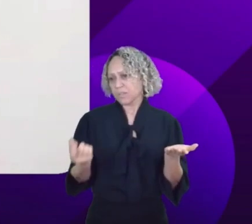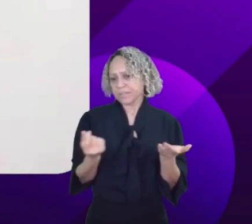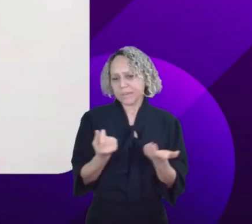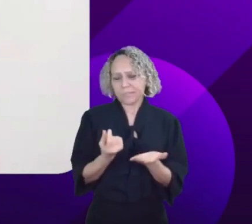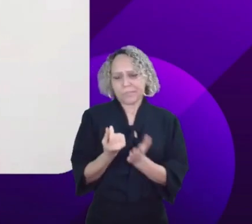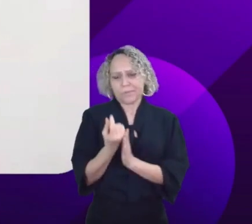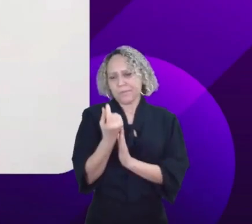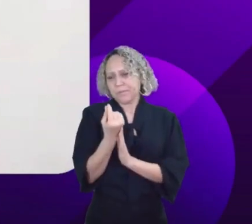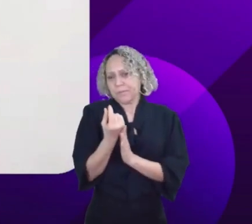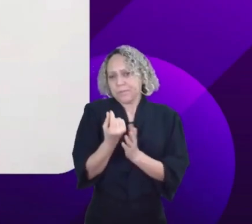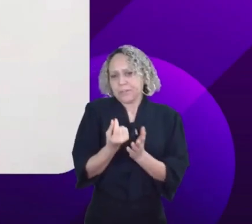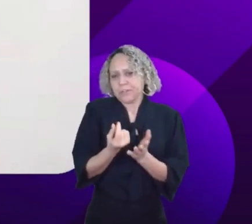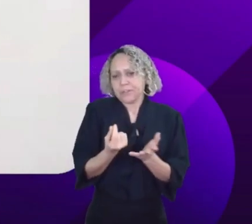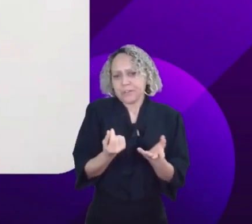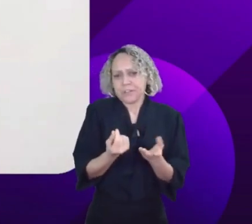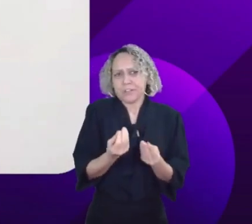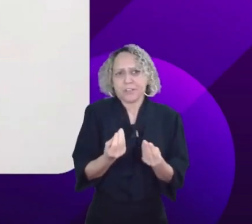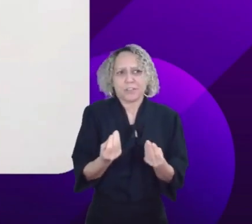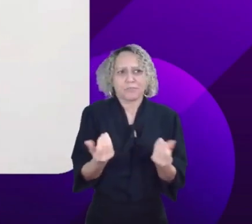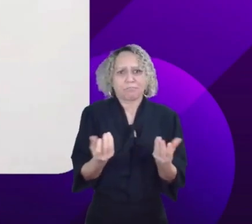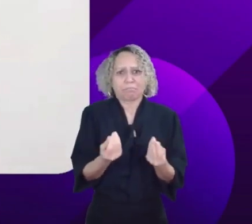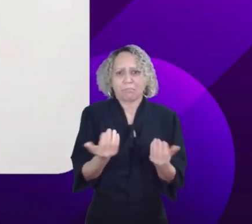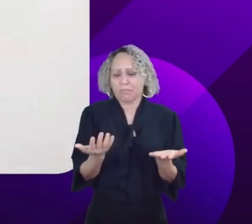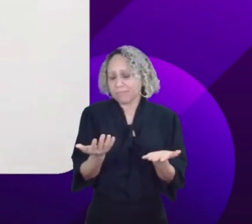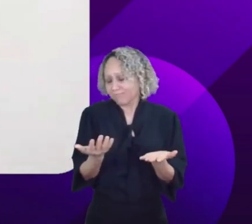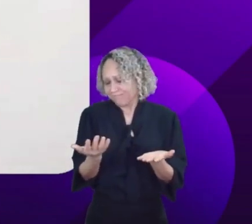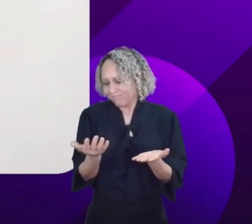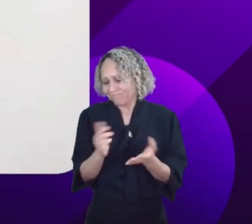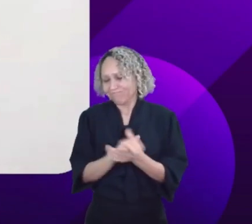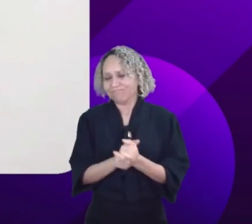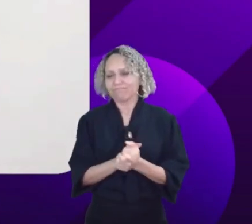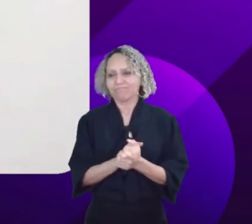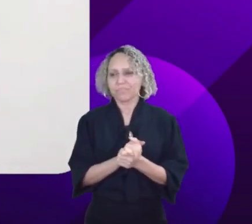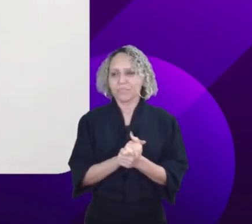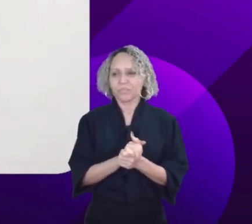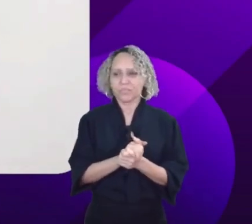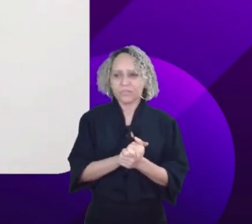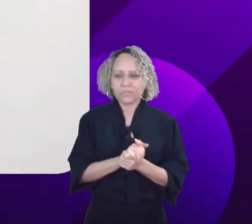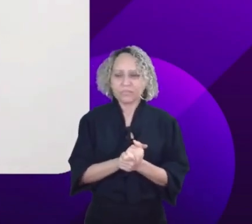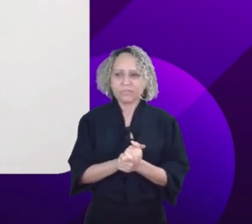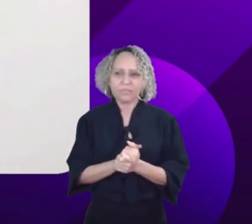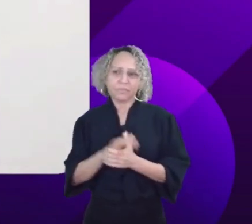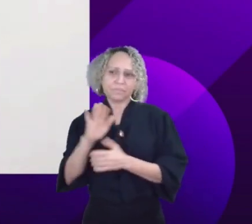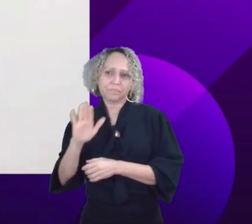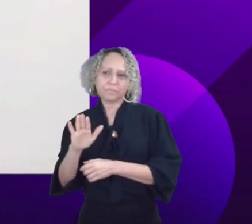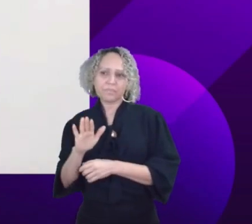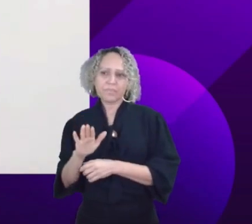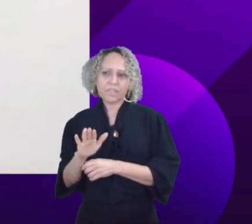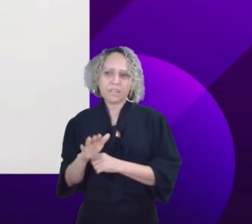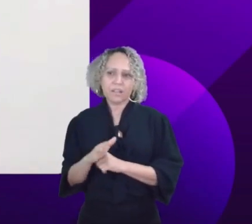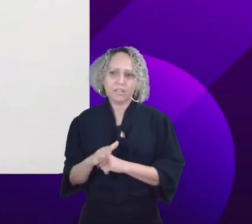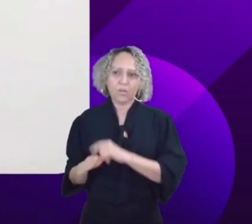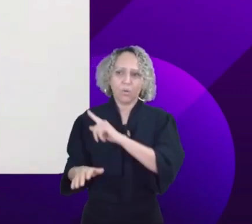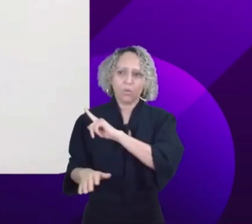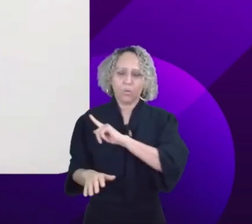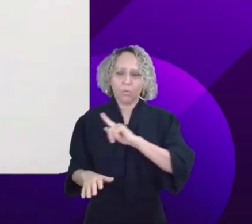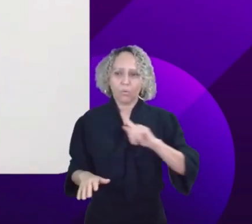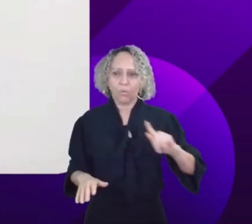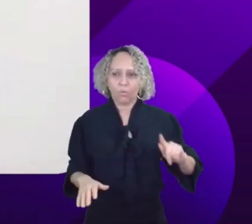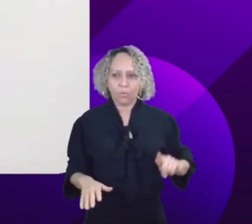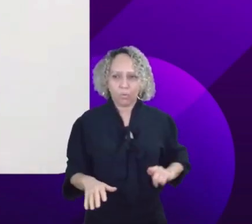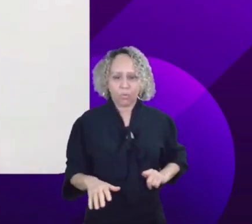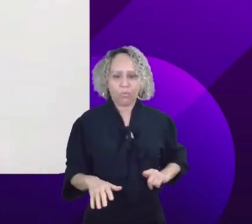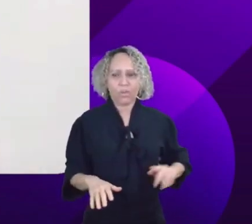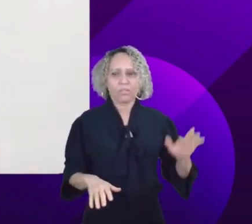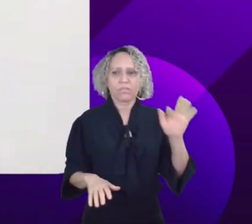na garantia da segurança do emprego, em que o governo paga 2 salários, né, para os funcionários de